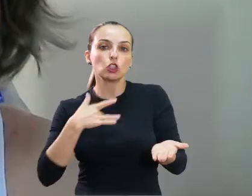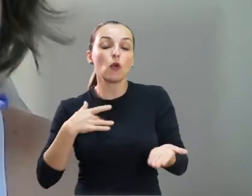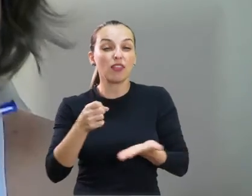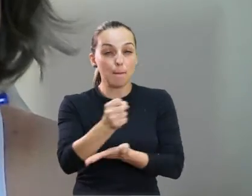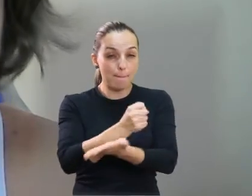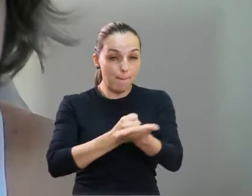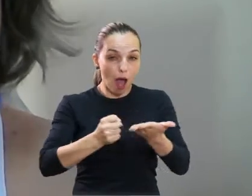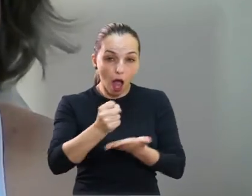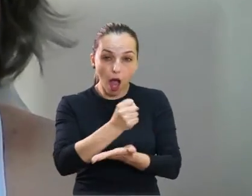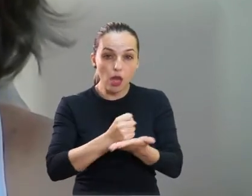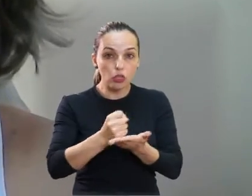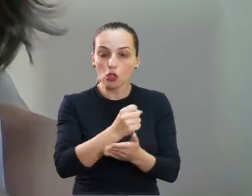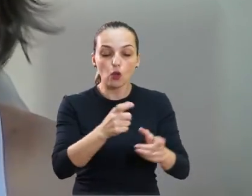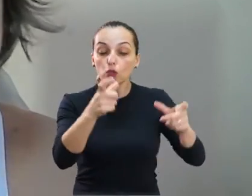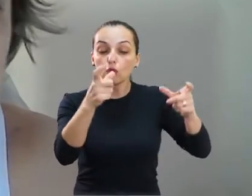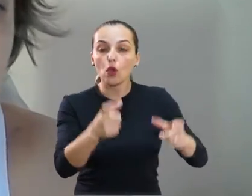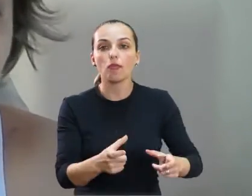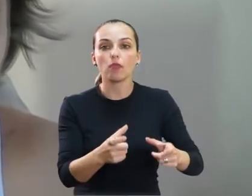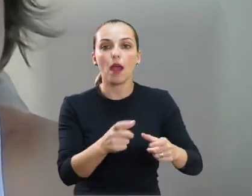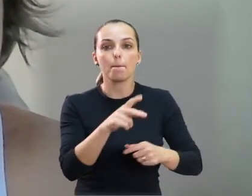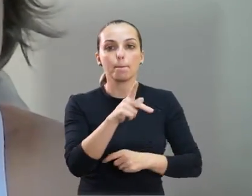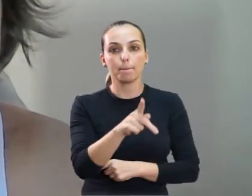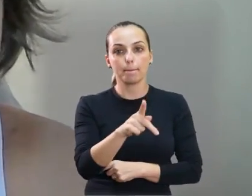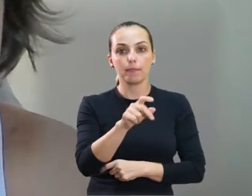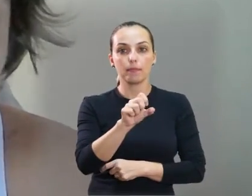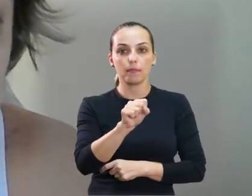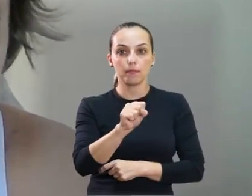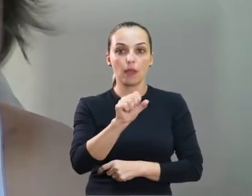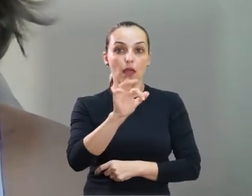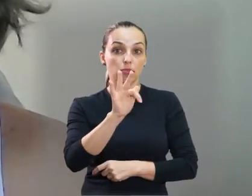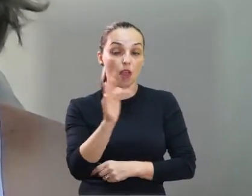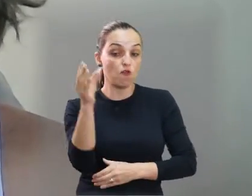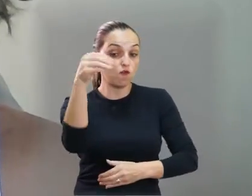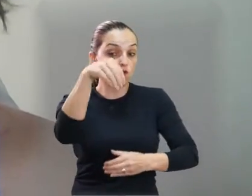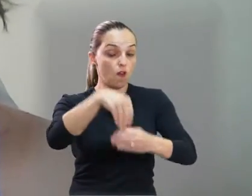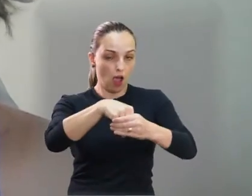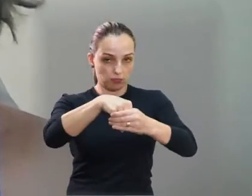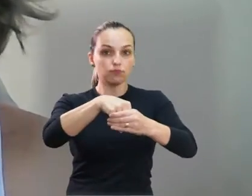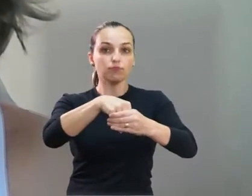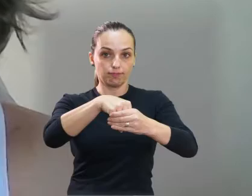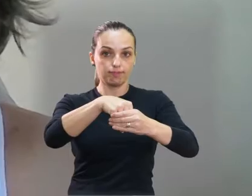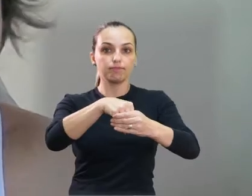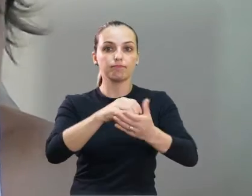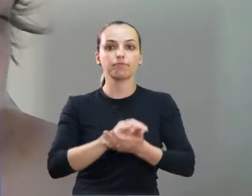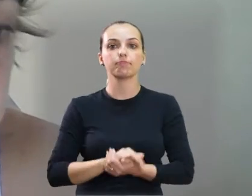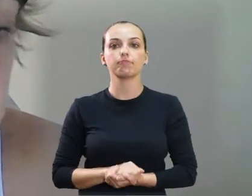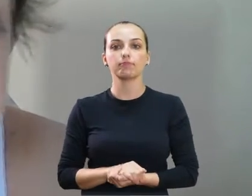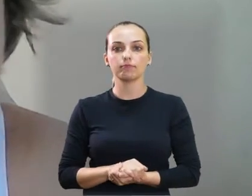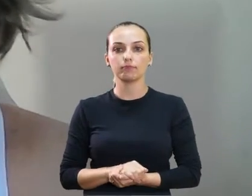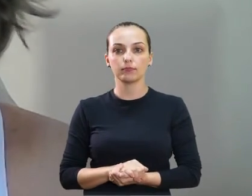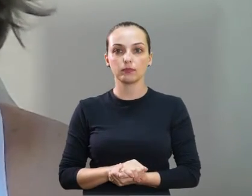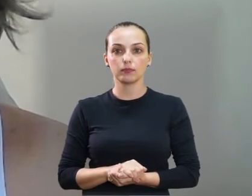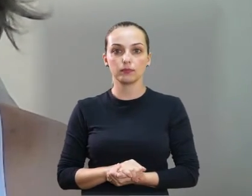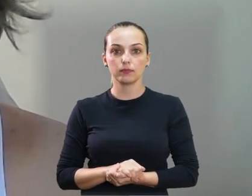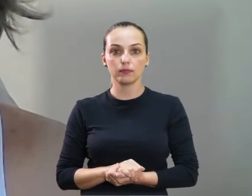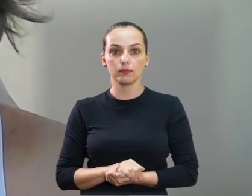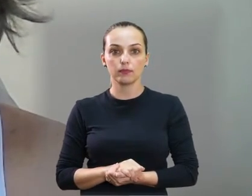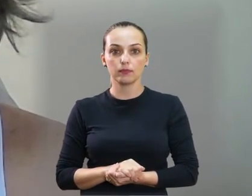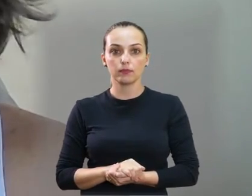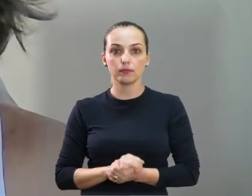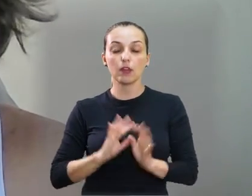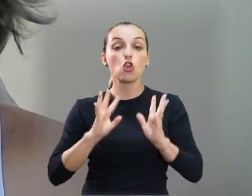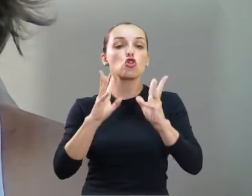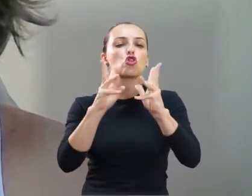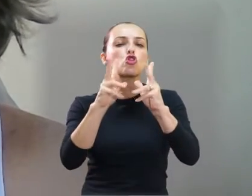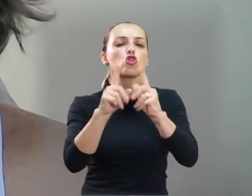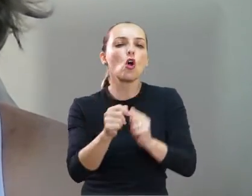à população, e essa rede ela é composta por todas as unidades básicas de saúde, os PSFs, todos